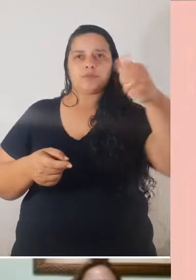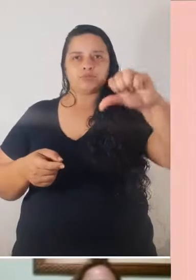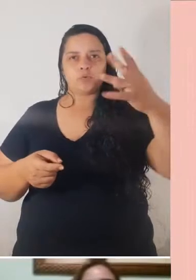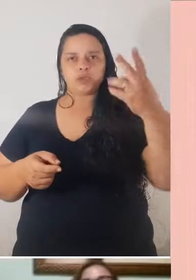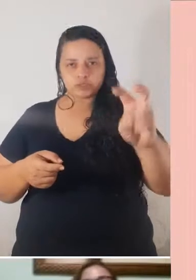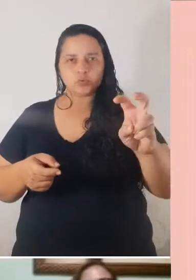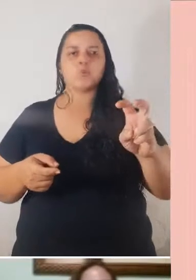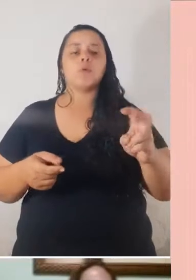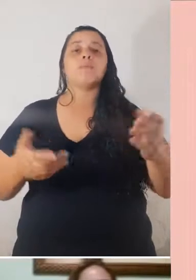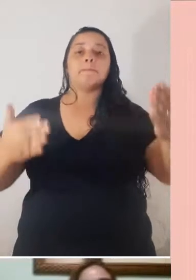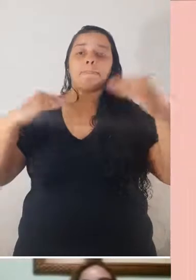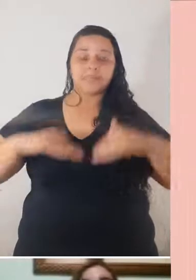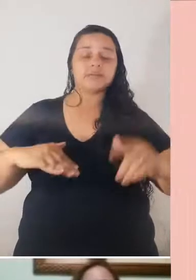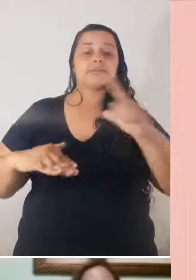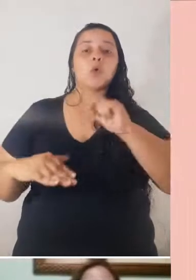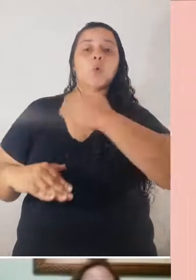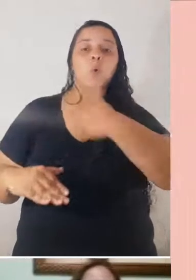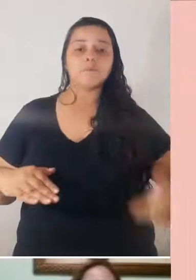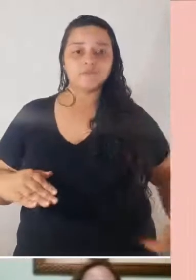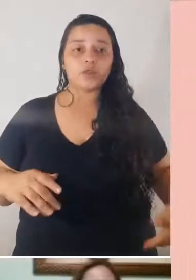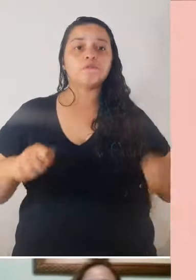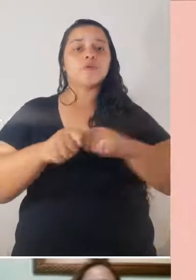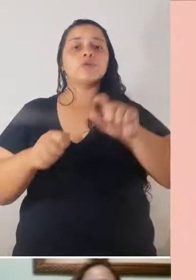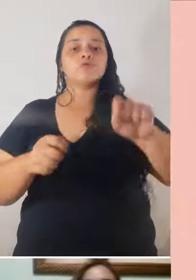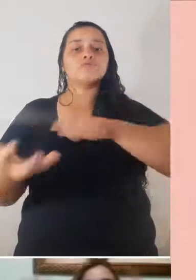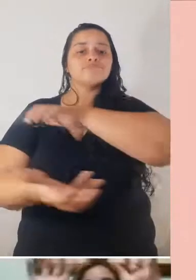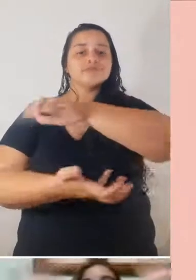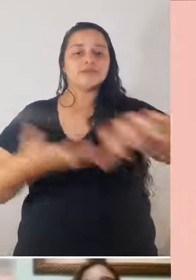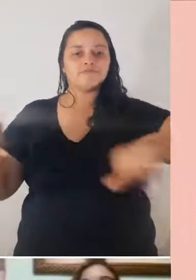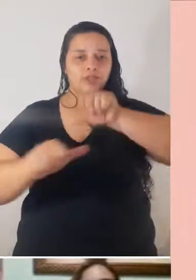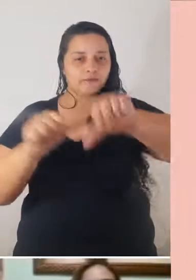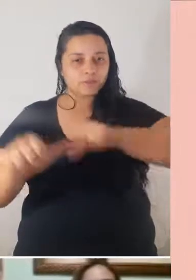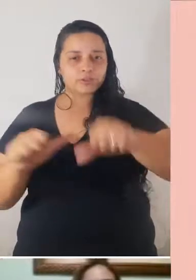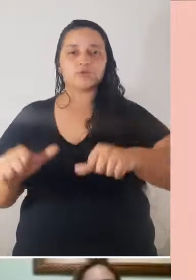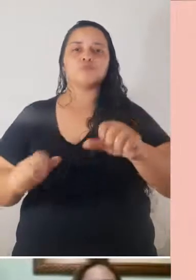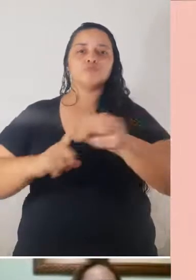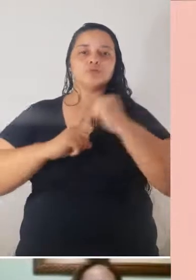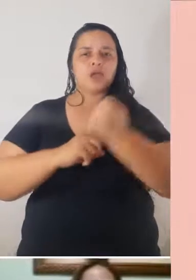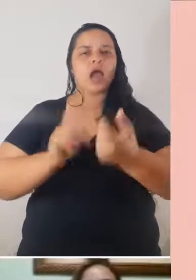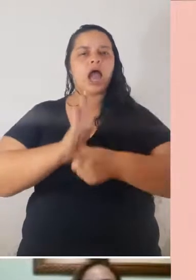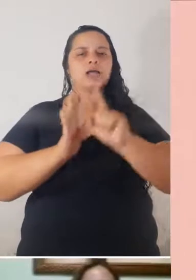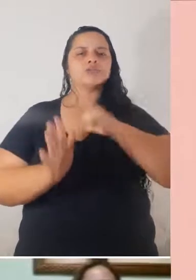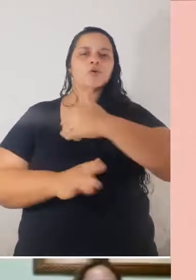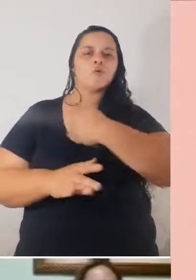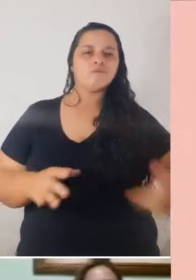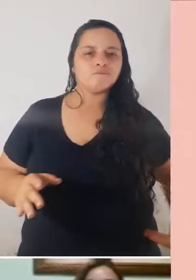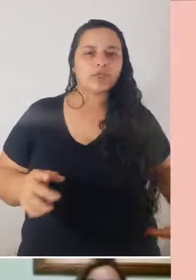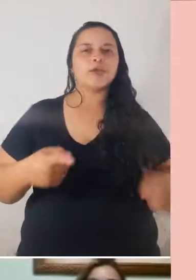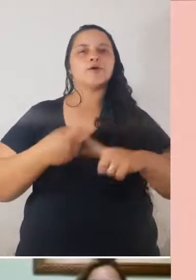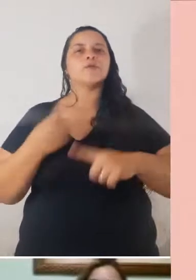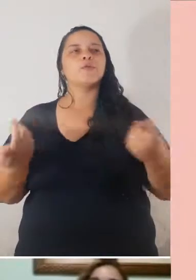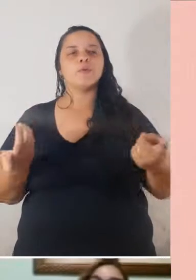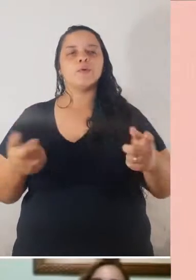os combatentes com ideias democráticas e de transformação social. Aquele modelo de governo autoritário de inspiração